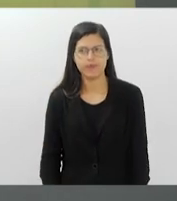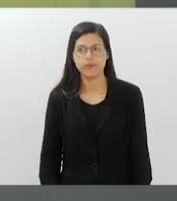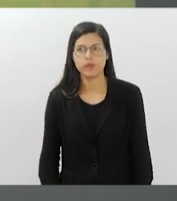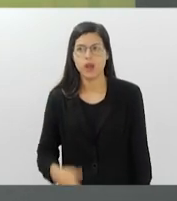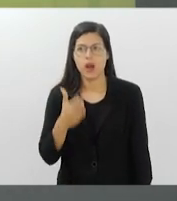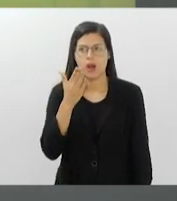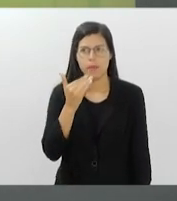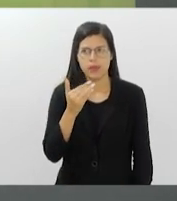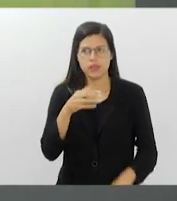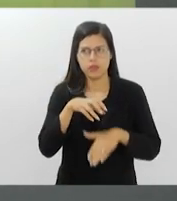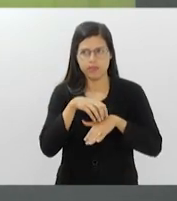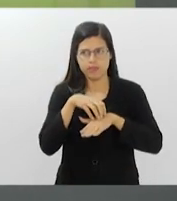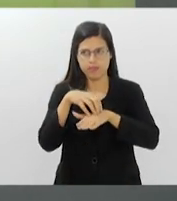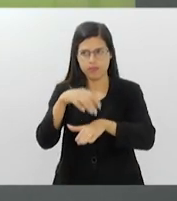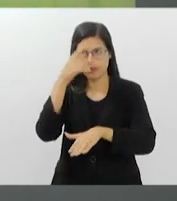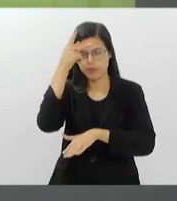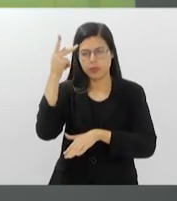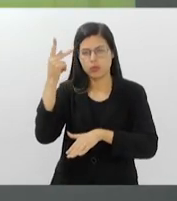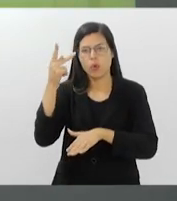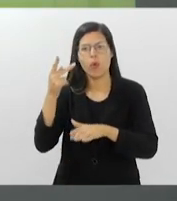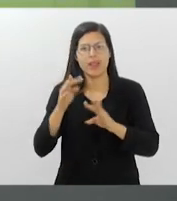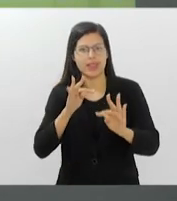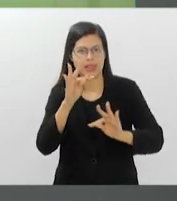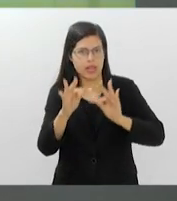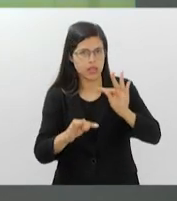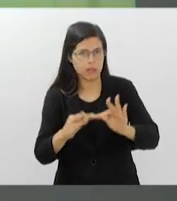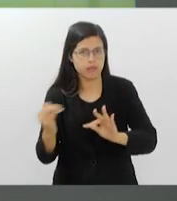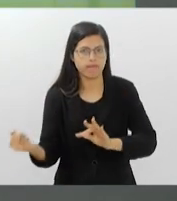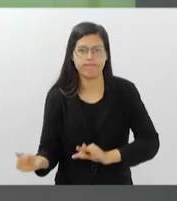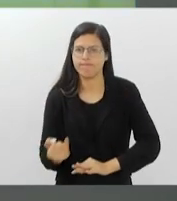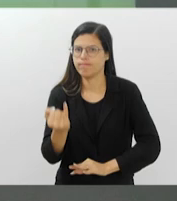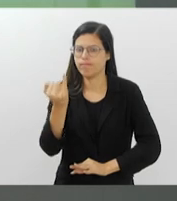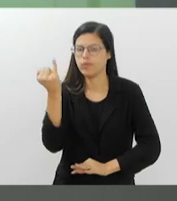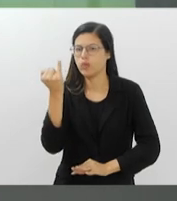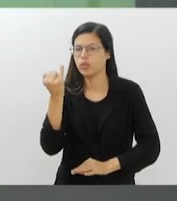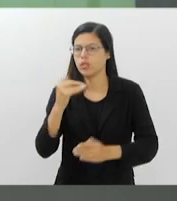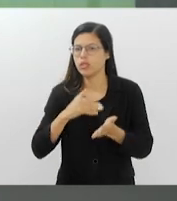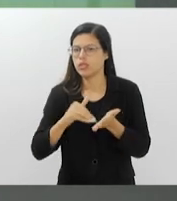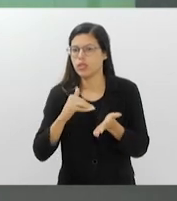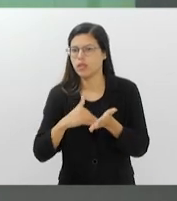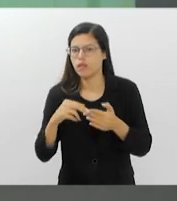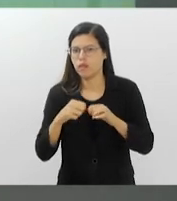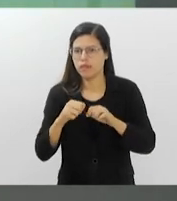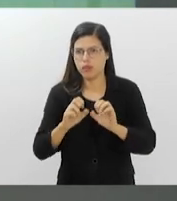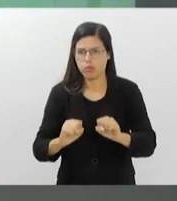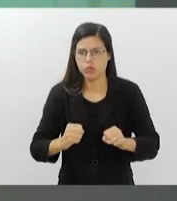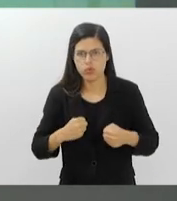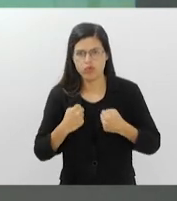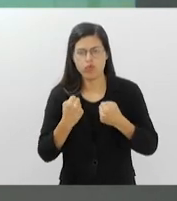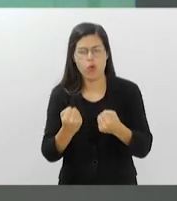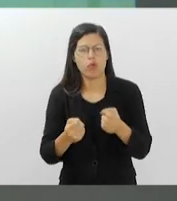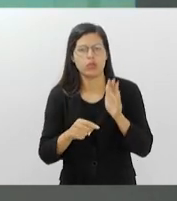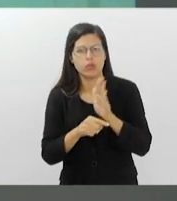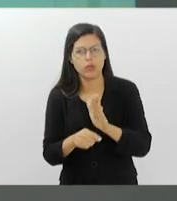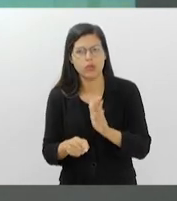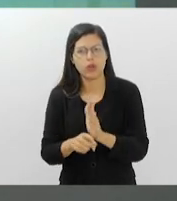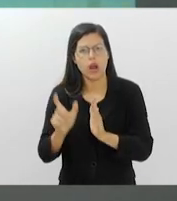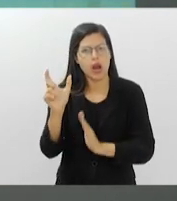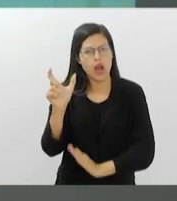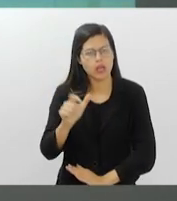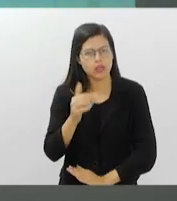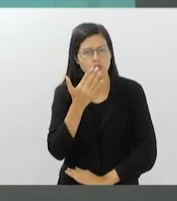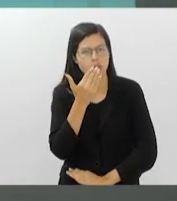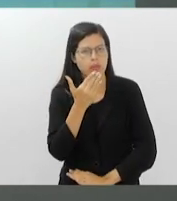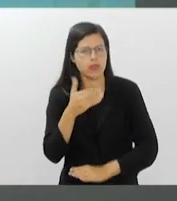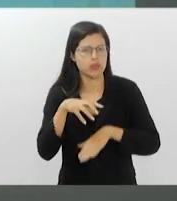alimentação e transporte para as pessoas em tratamento a gente sabe que é fundamental a secretaria tem feito um esforço para isso com cartão de alimentação com